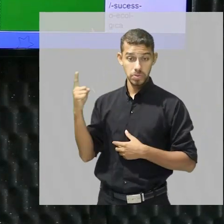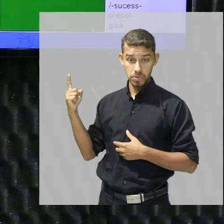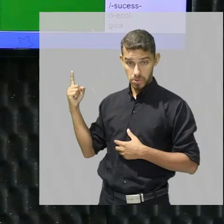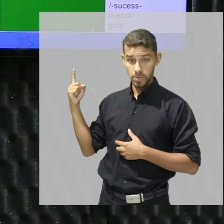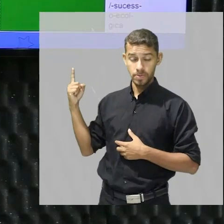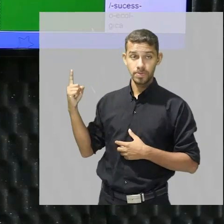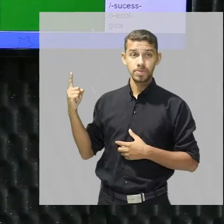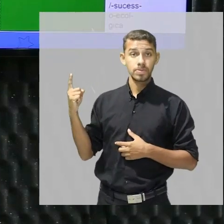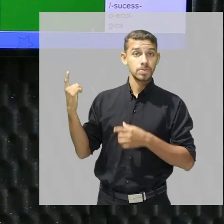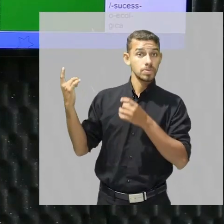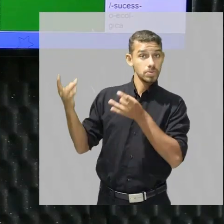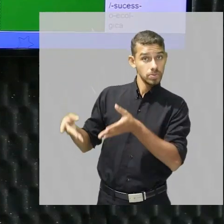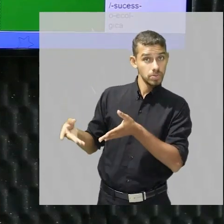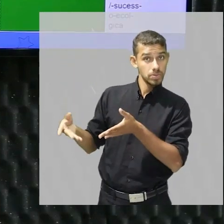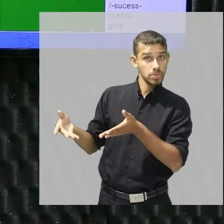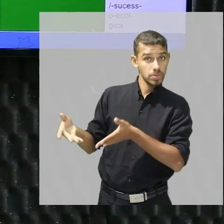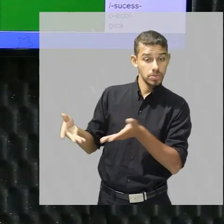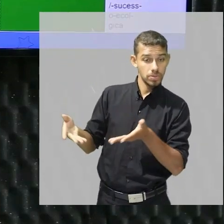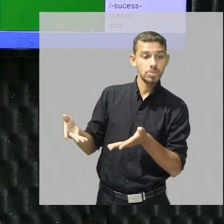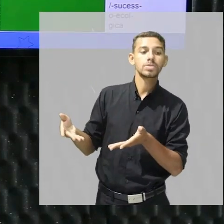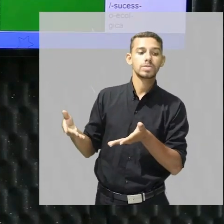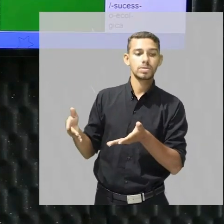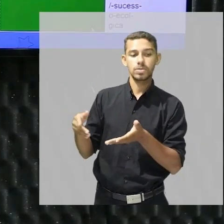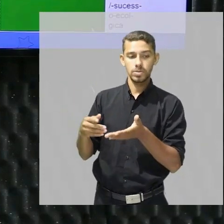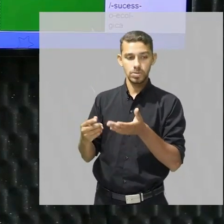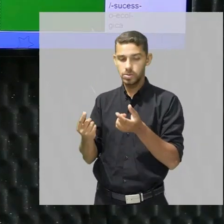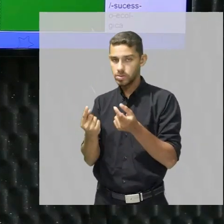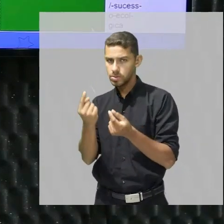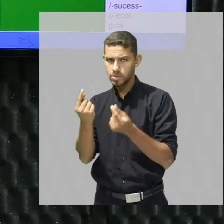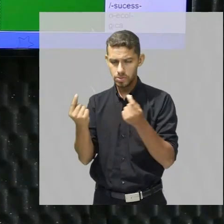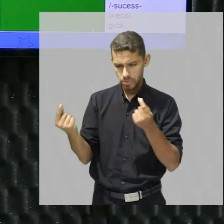abandonado, ele tem condições para que gramíneas de